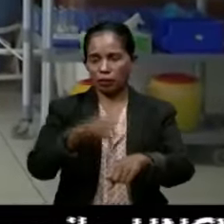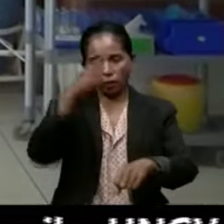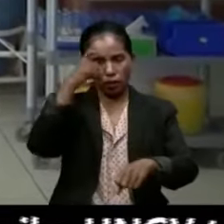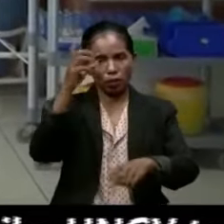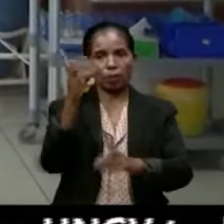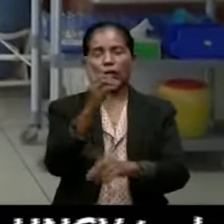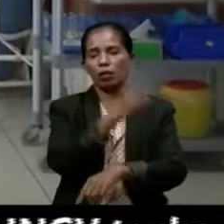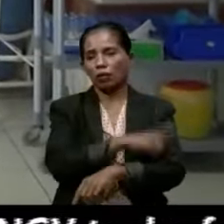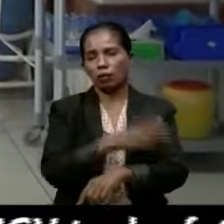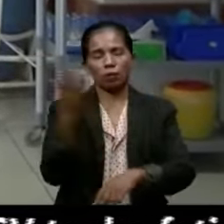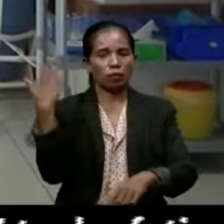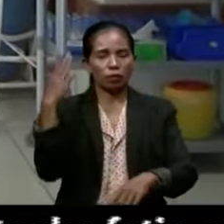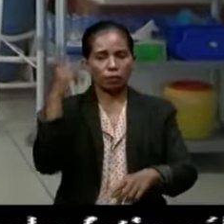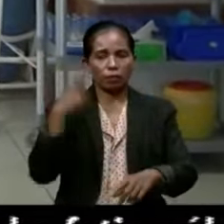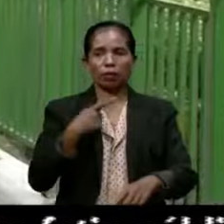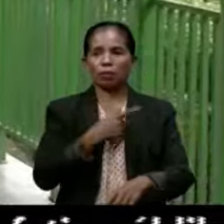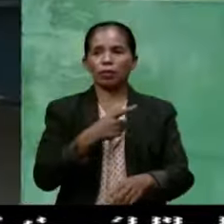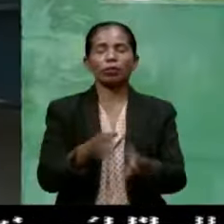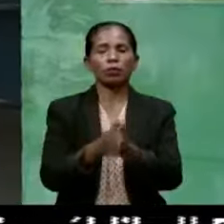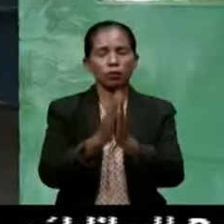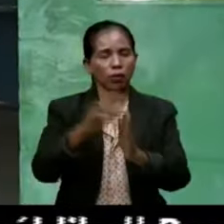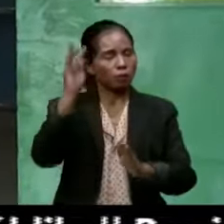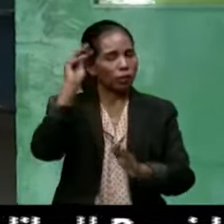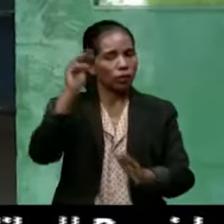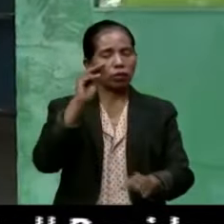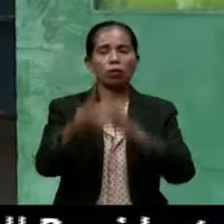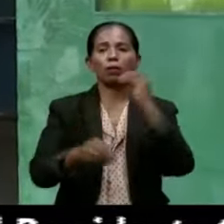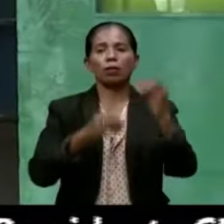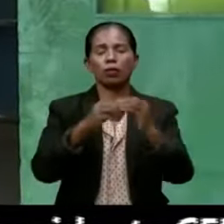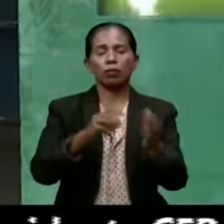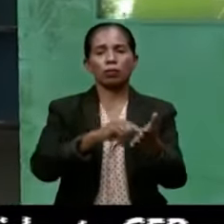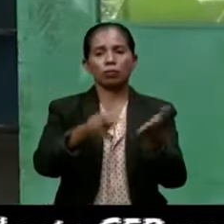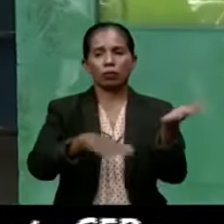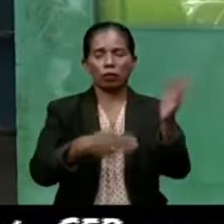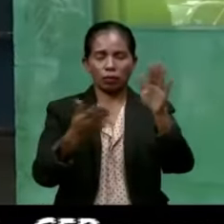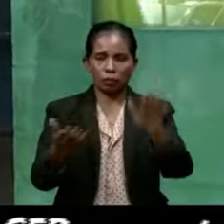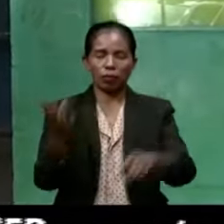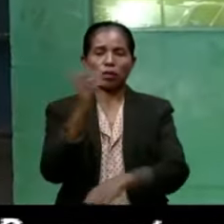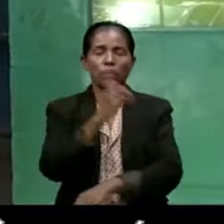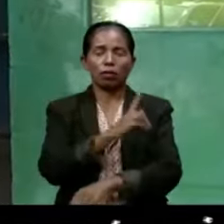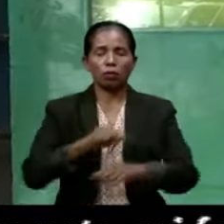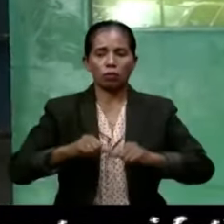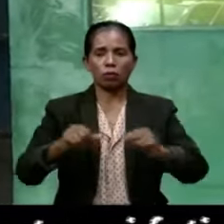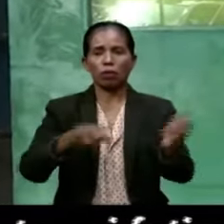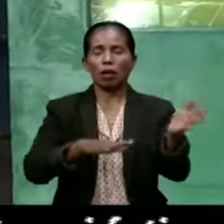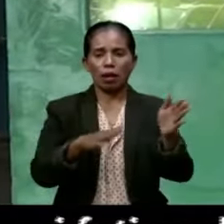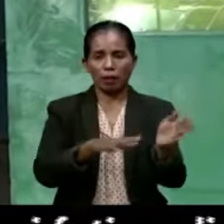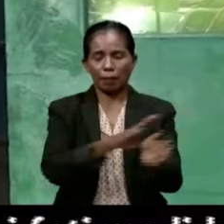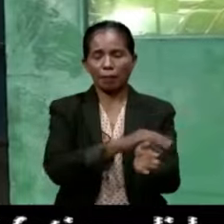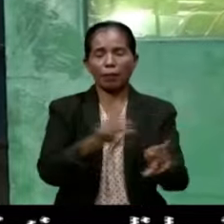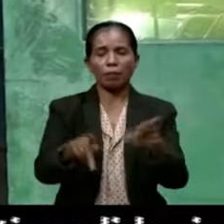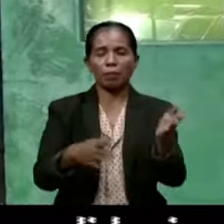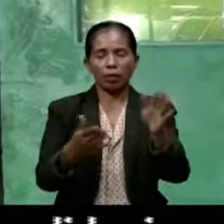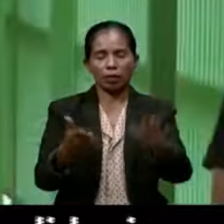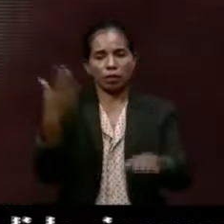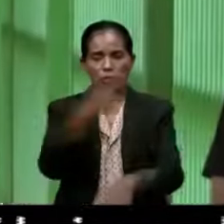a Loron Hiracliuba, Parlamento exige ministra, tu explica com a número mortalidade nebecada Loron continua a aumentar e o Hospital Nacional Giro